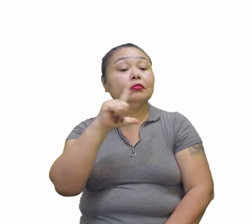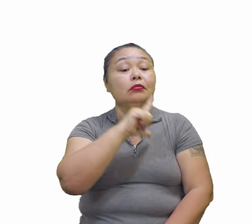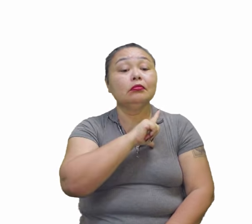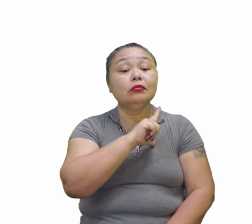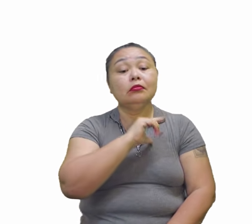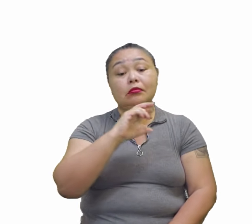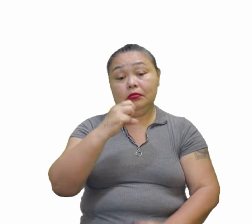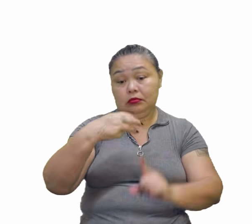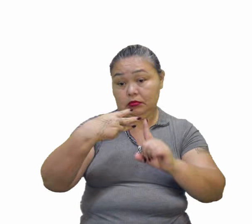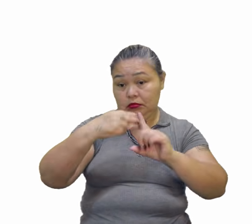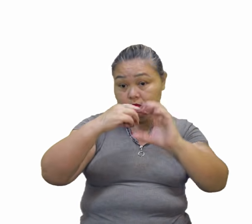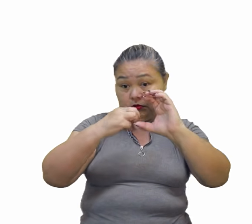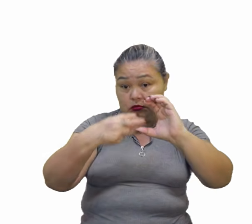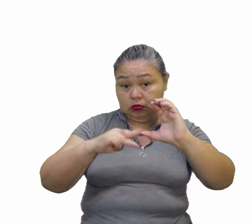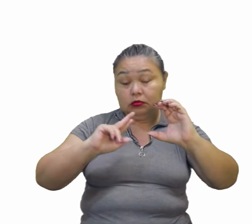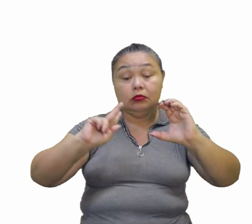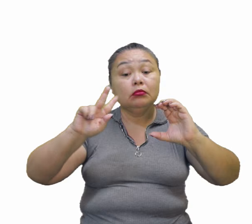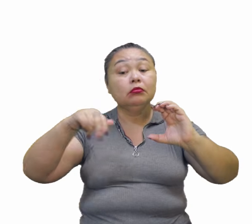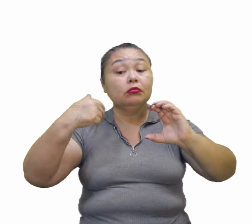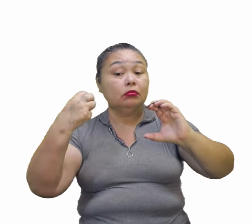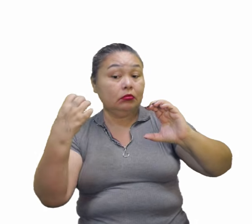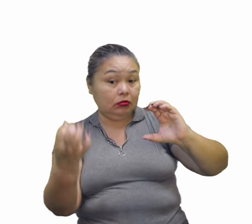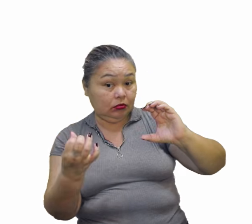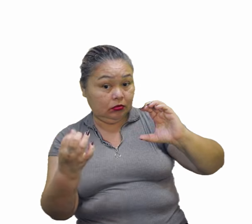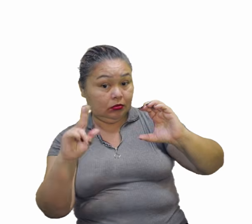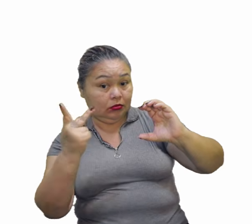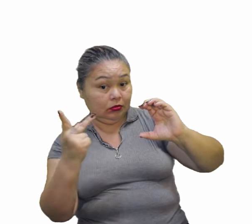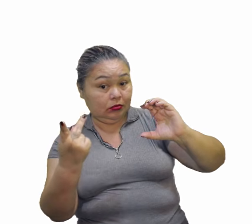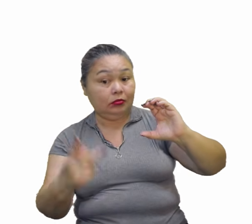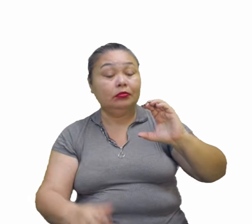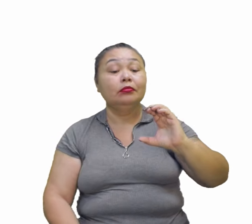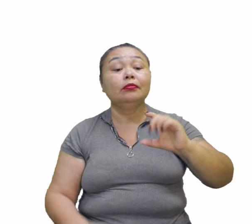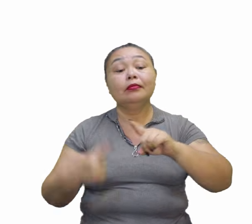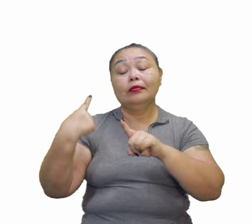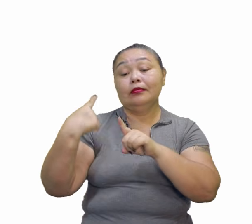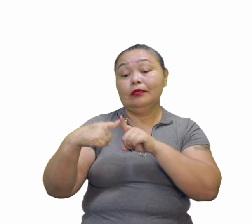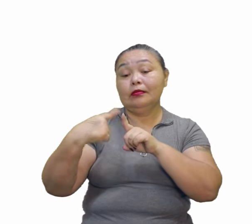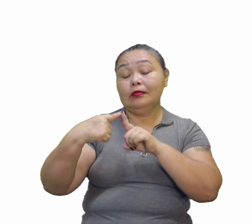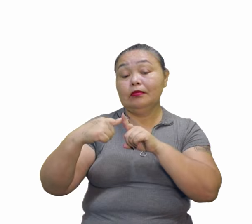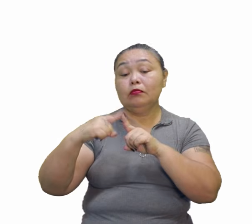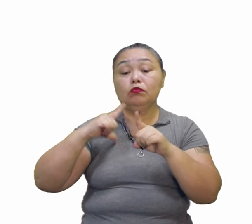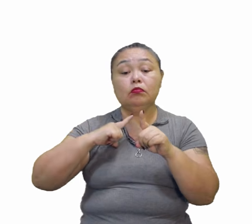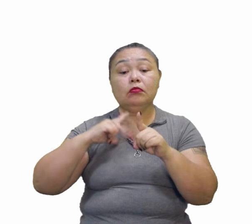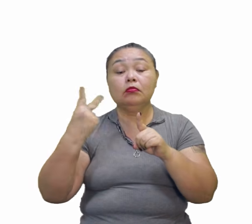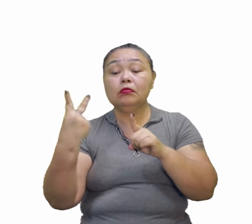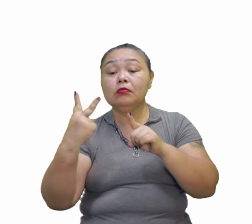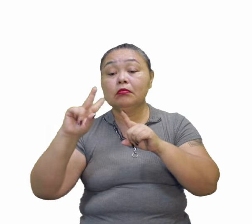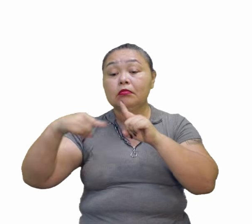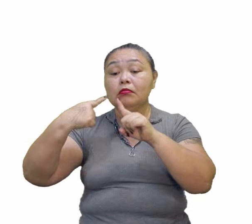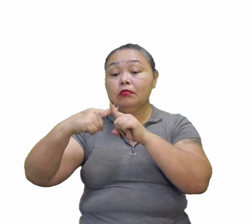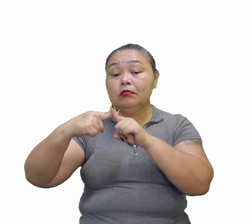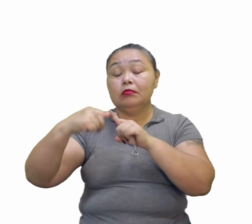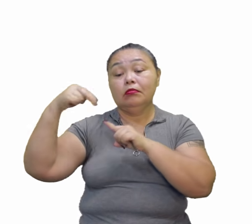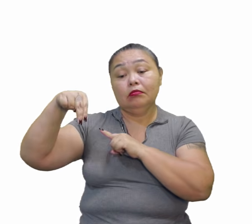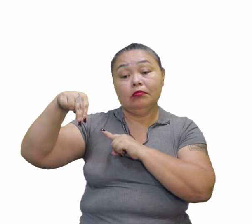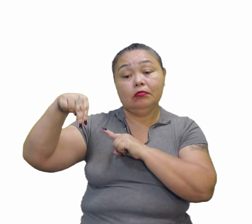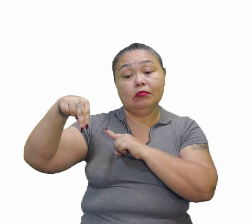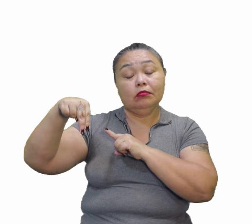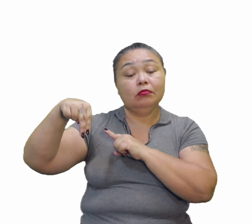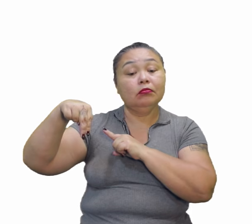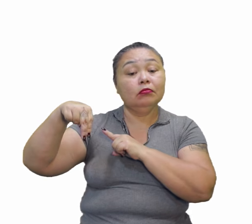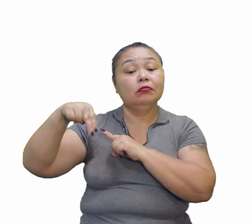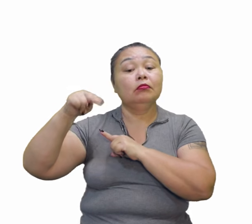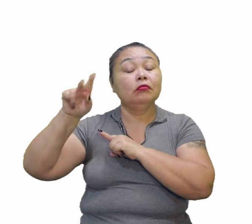ele tiver 3 carbonos, ele vai ter 6 hidrogênios. Por quê? Porque ele tem 2 vezes N.